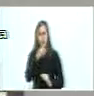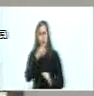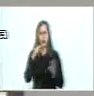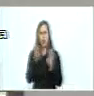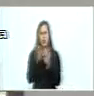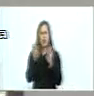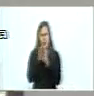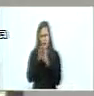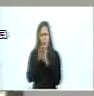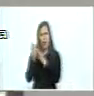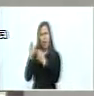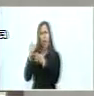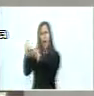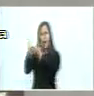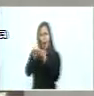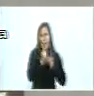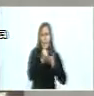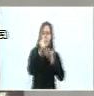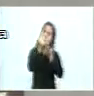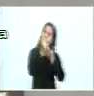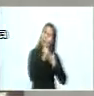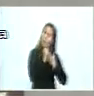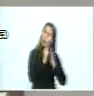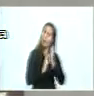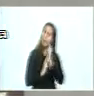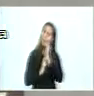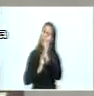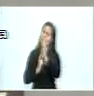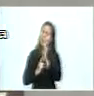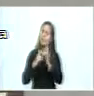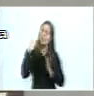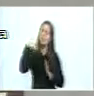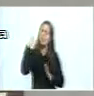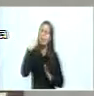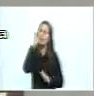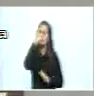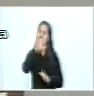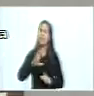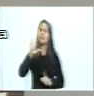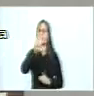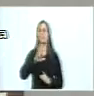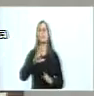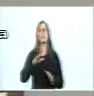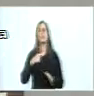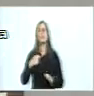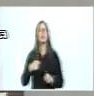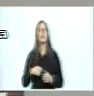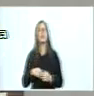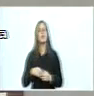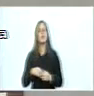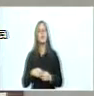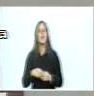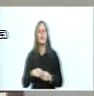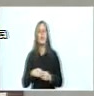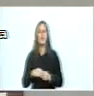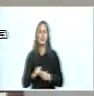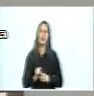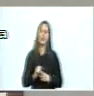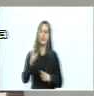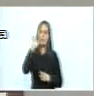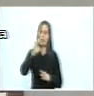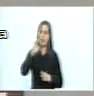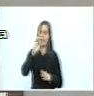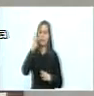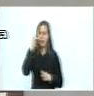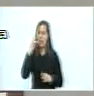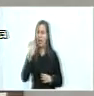vamos buscar apoio também com nossos representantes aí, né, que são os deputados estaduais, né? No meu caso, deputado estadual, não vou dizer federal, porque eu não tenho